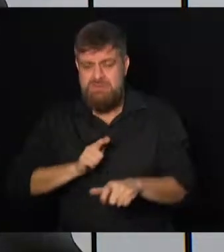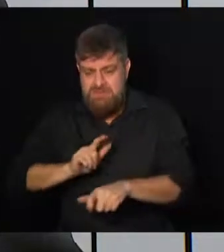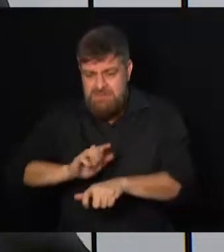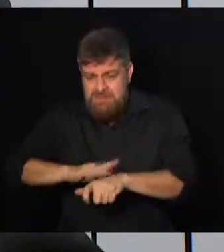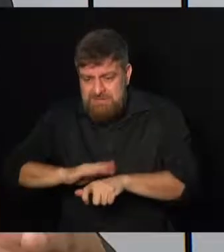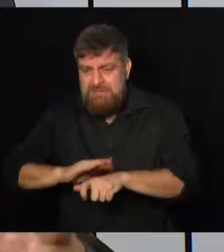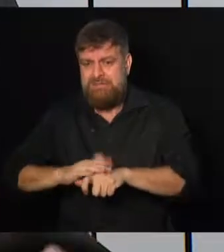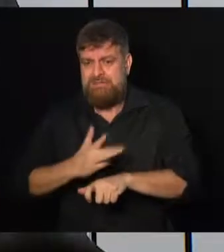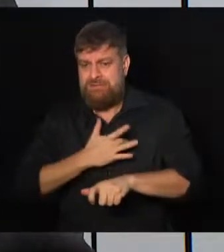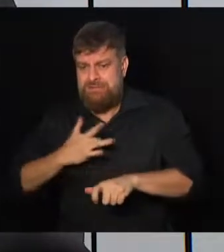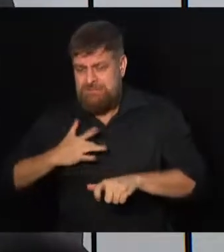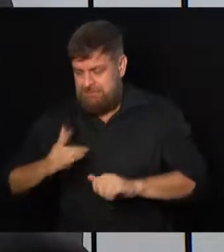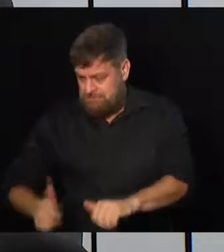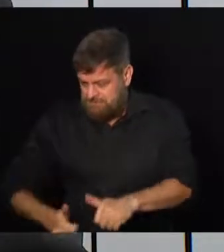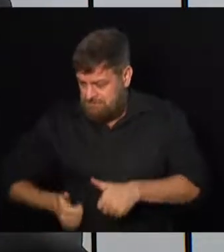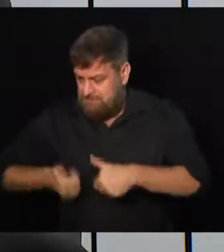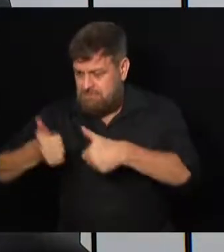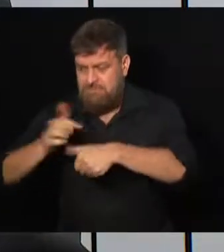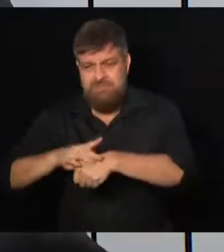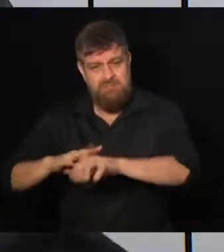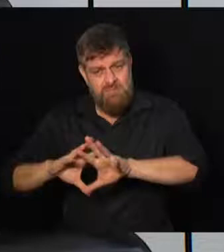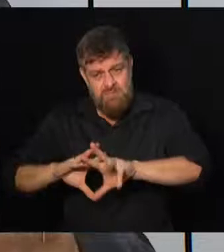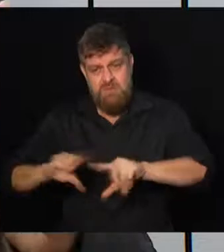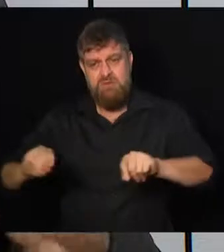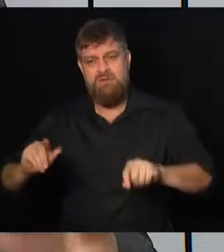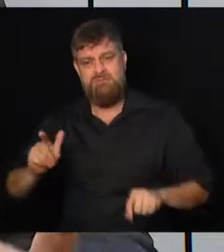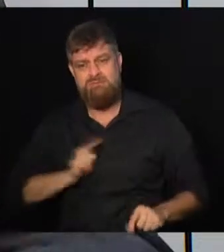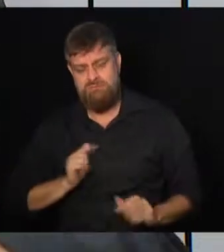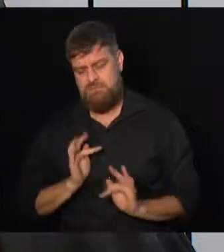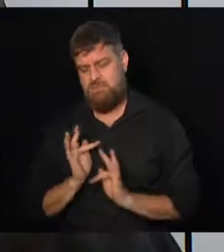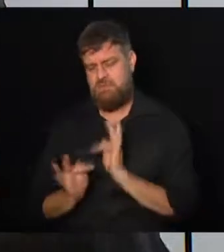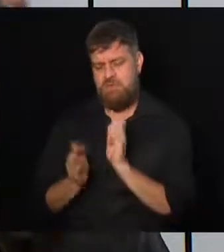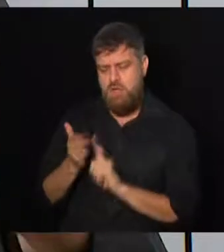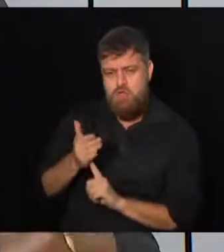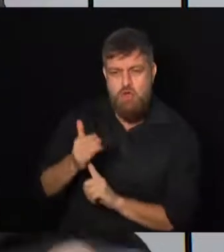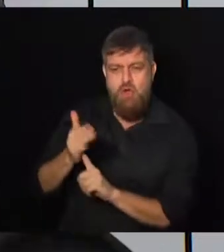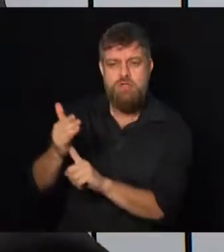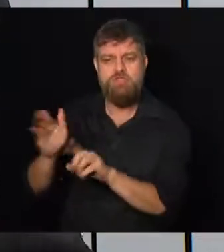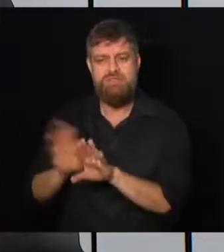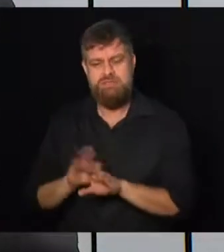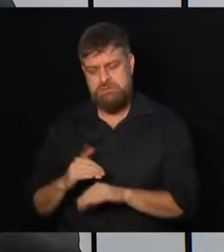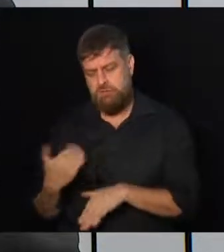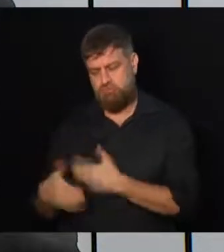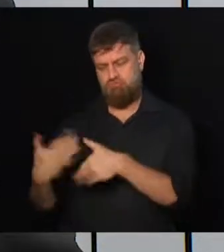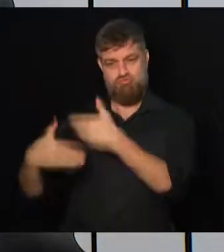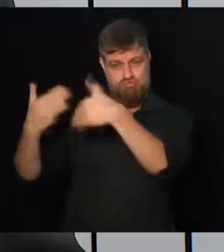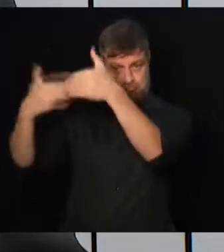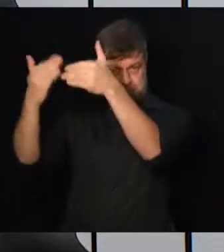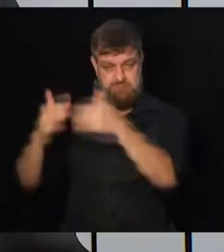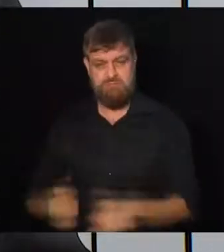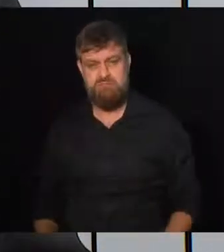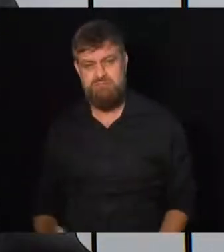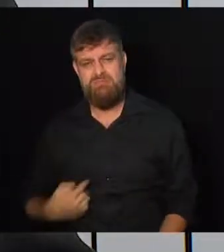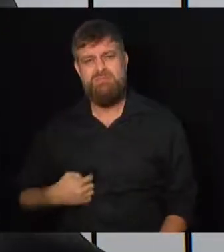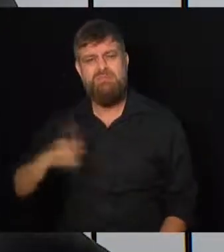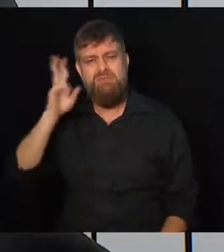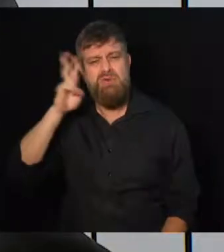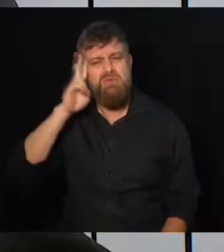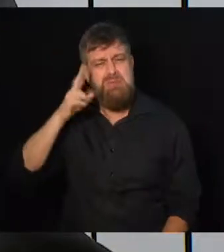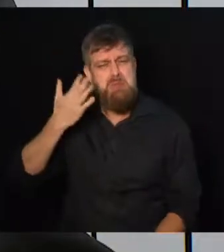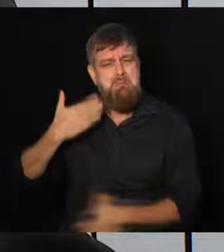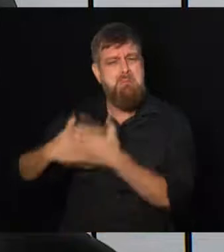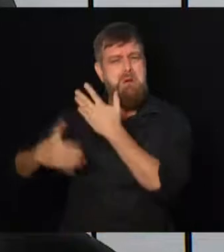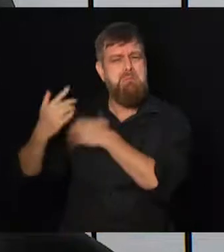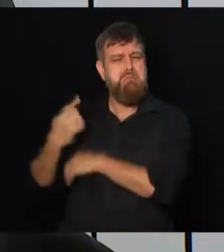recuperadas, estão sendo curadas, não é? Através da tecnologia, através desse avanço que nós temos. Eu me recordo